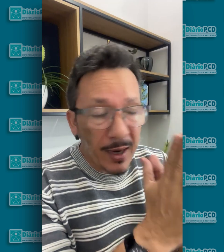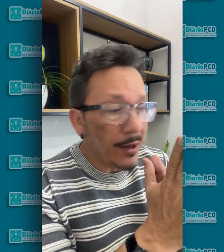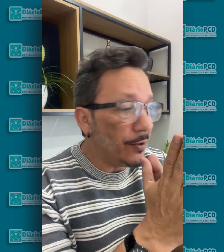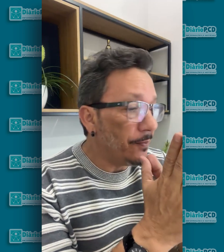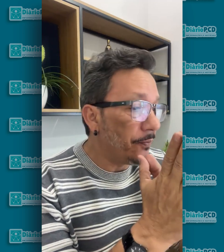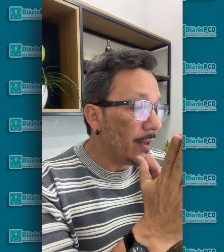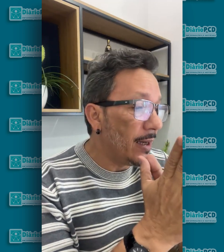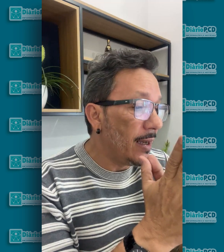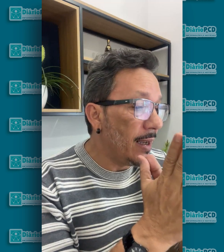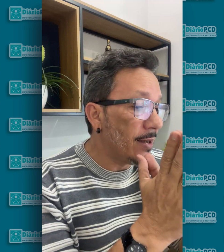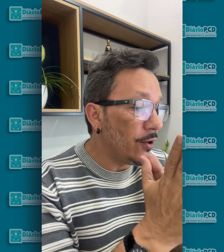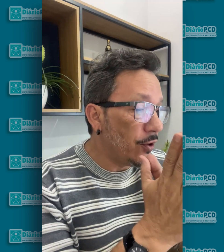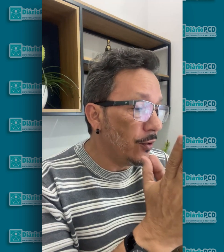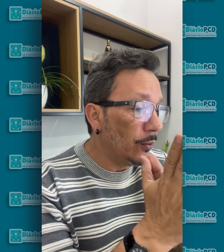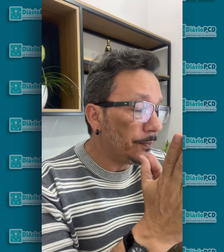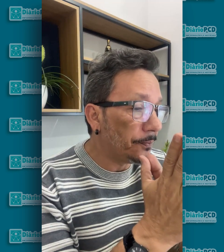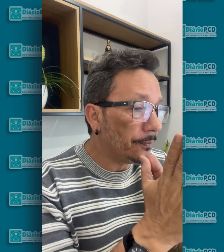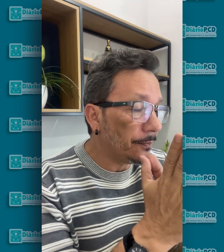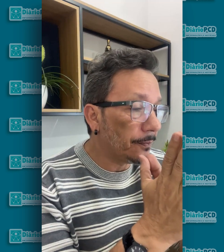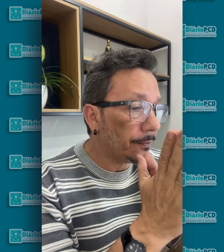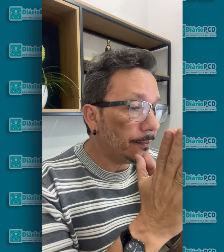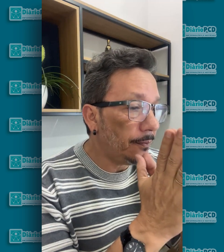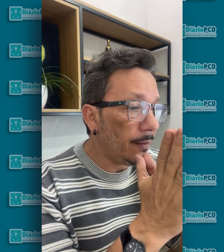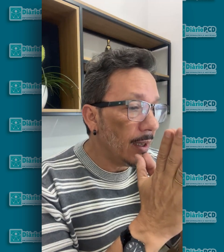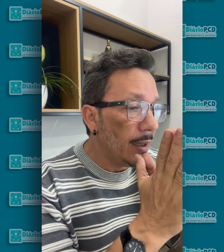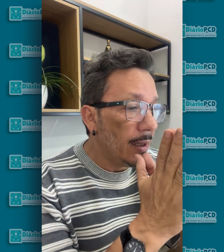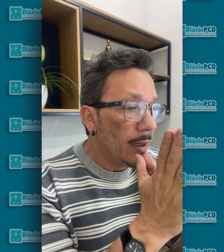eleições do CONAD exigiu